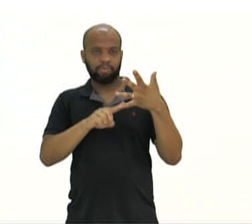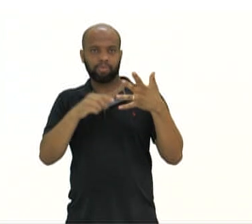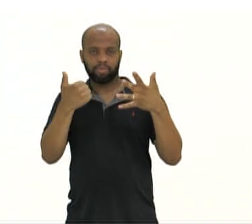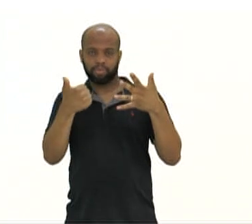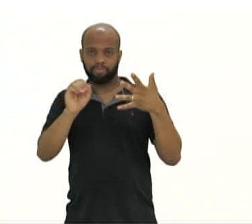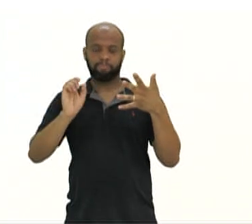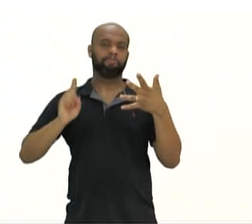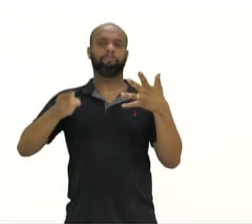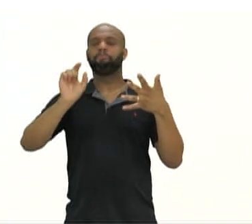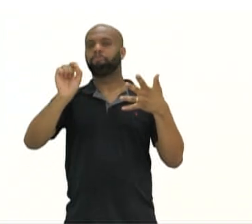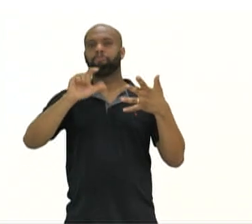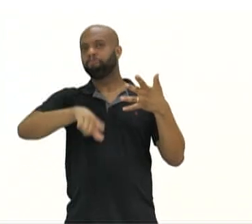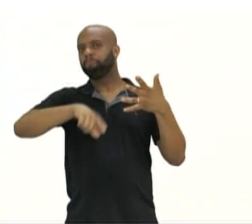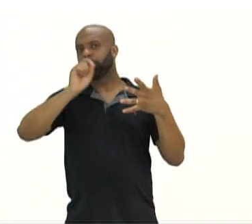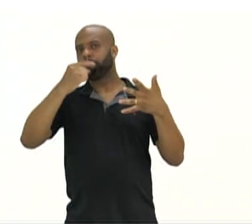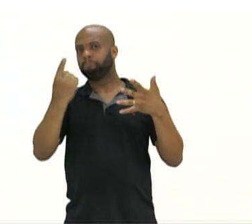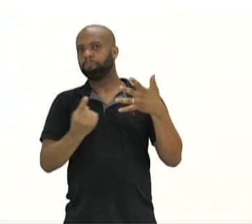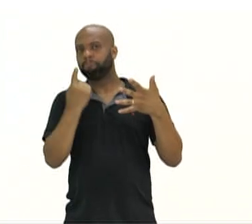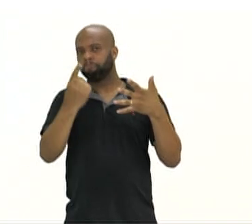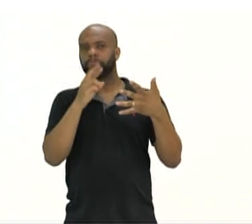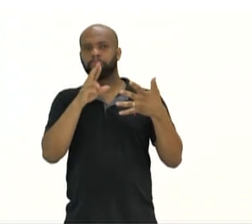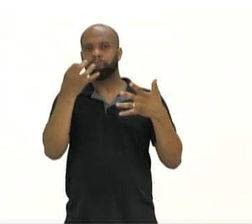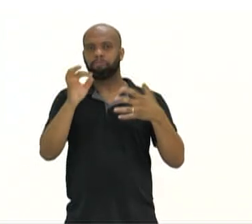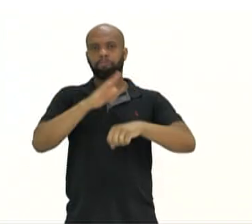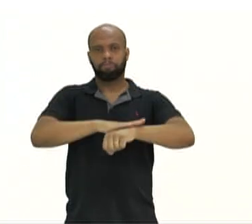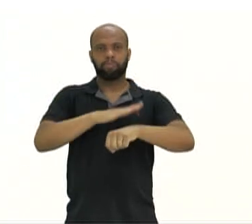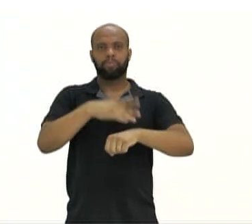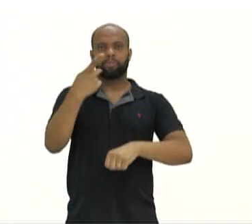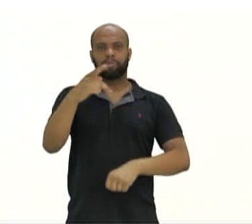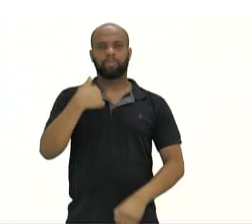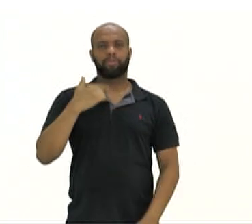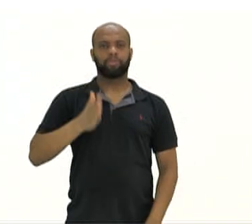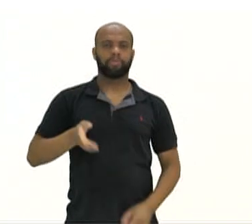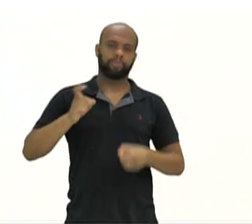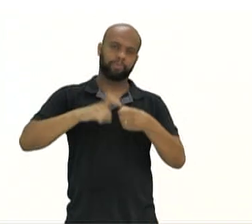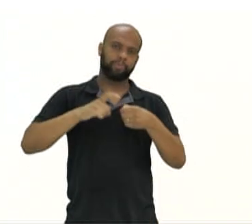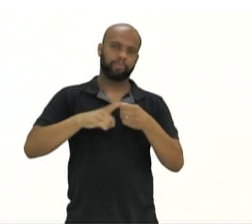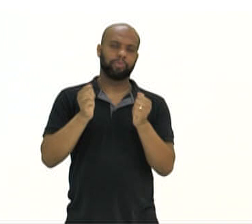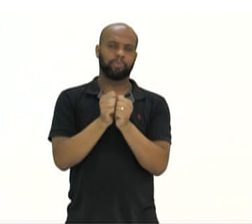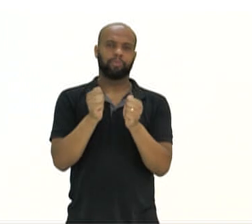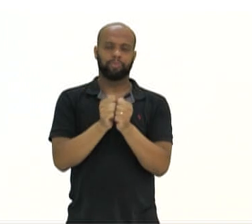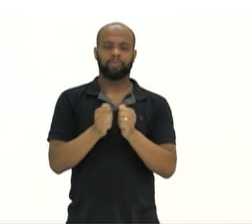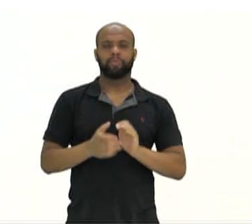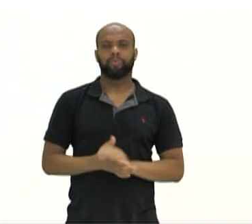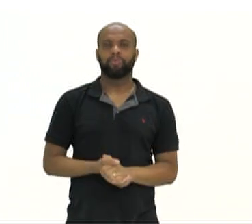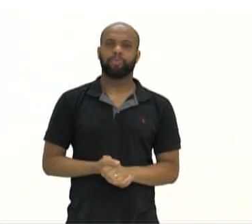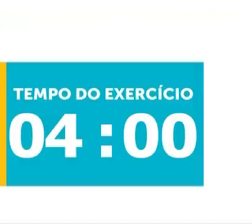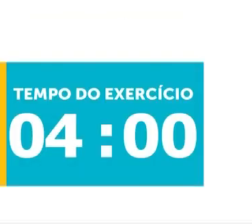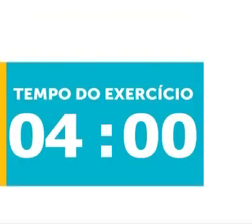E, 10.000 pessoas. Vou dar um tempinho para vocês e volto já para corrigir.